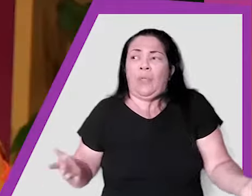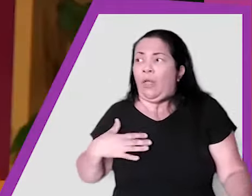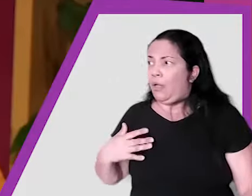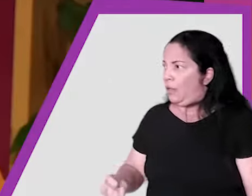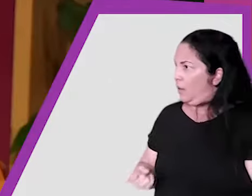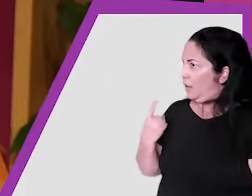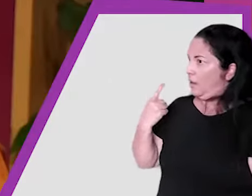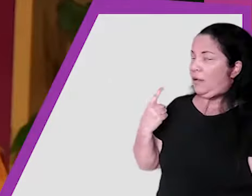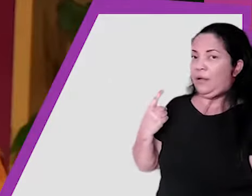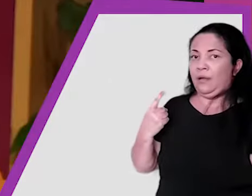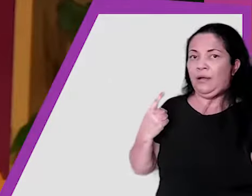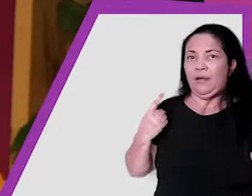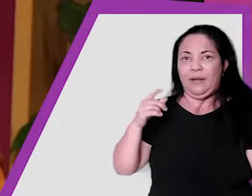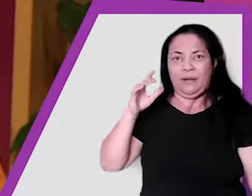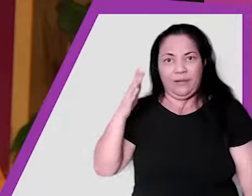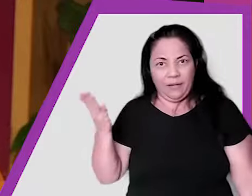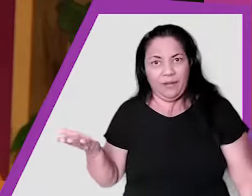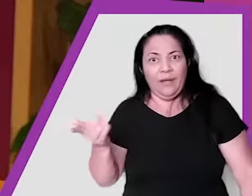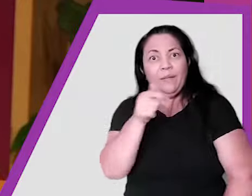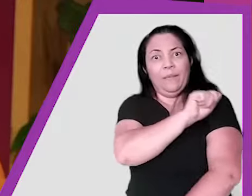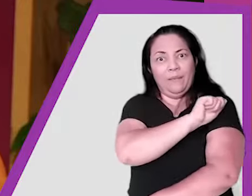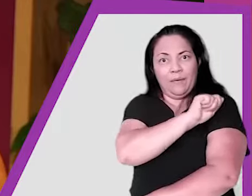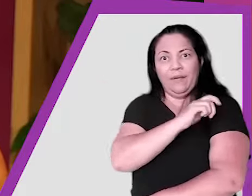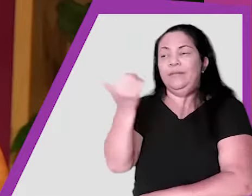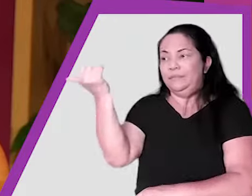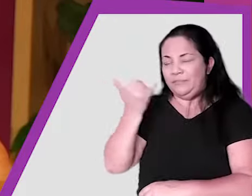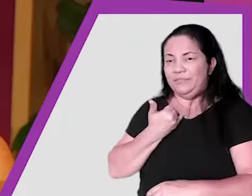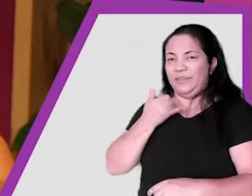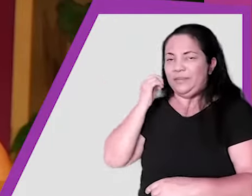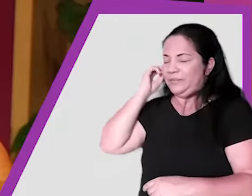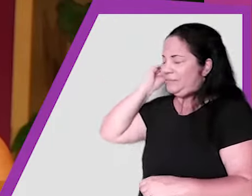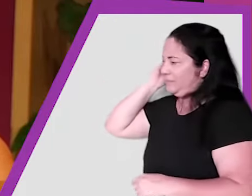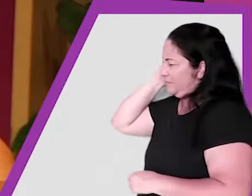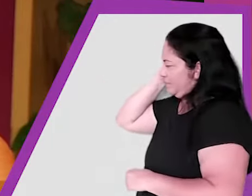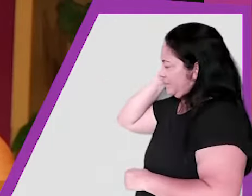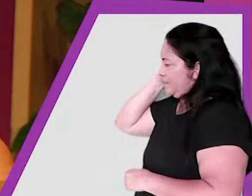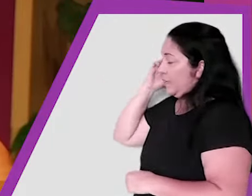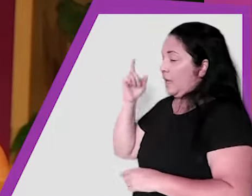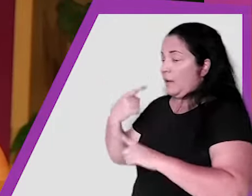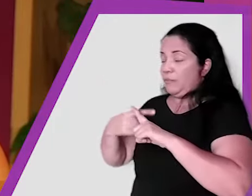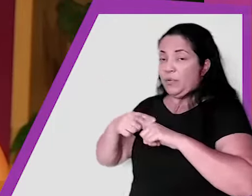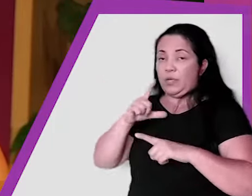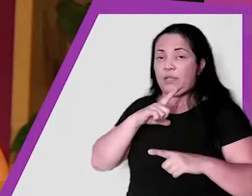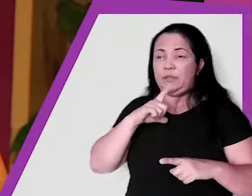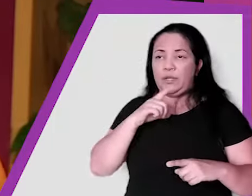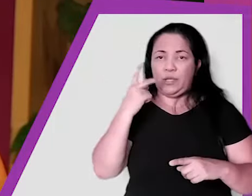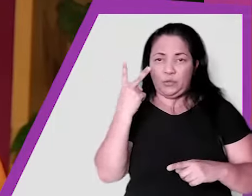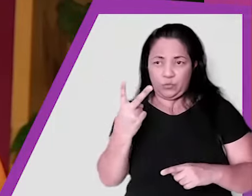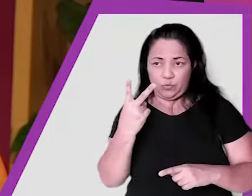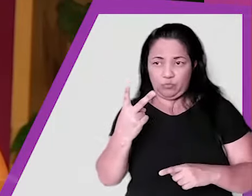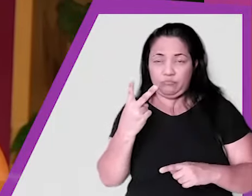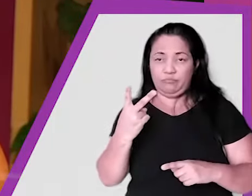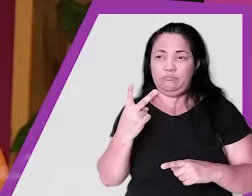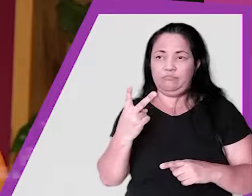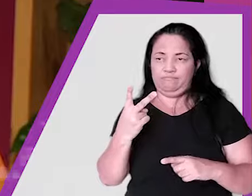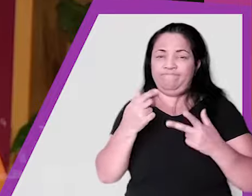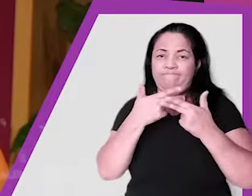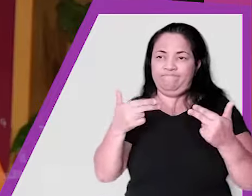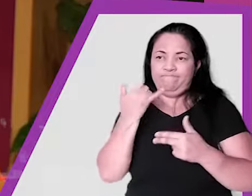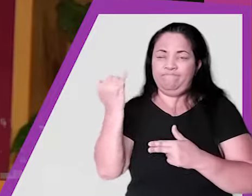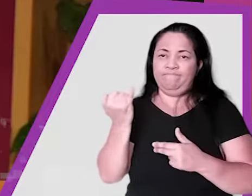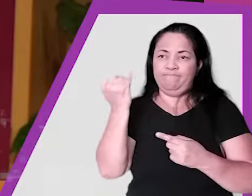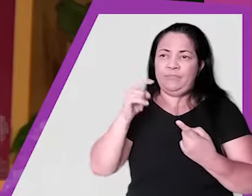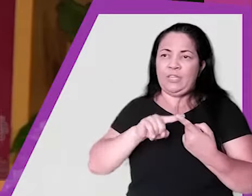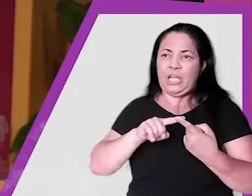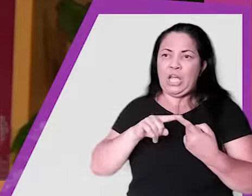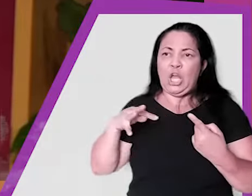aí? Não vai acontecer nada, não vai acontecer nada. E é muito interessante essa percepção, né, de que, primeiro, tem